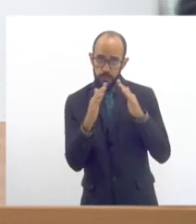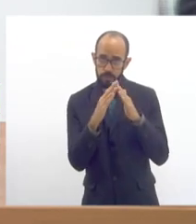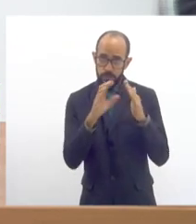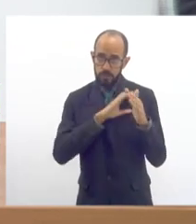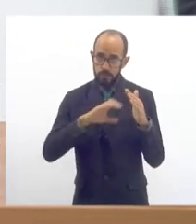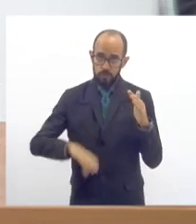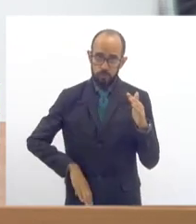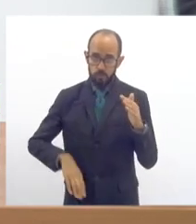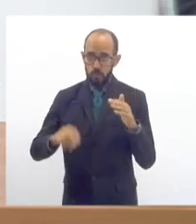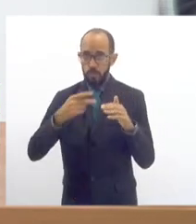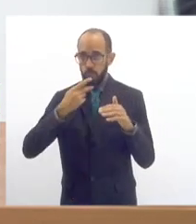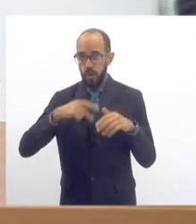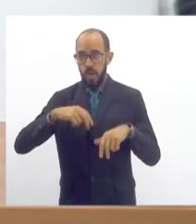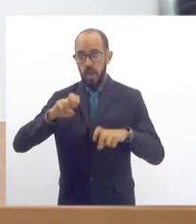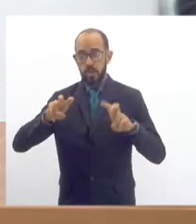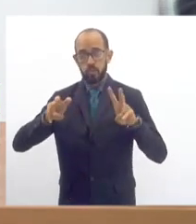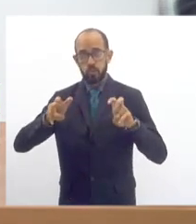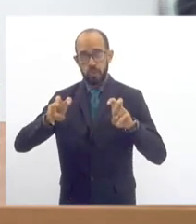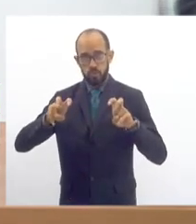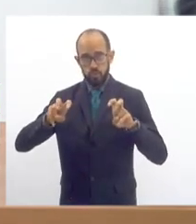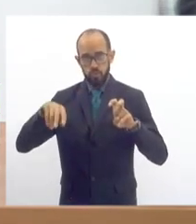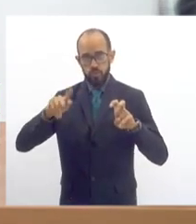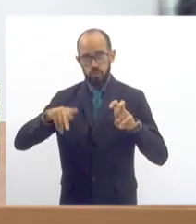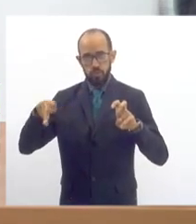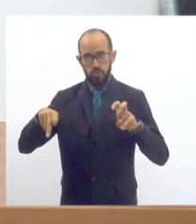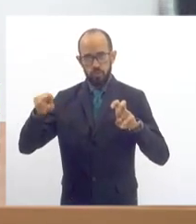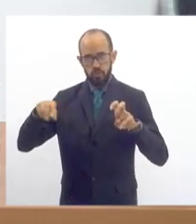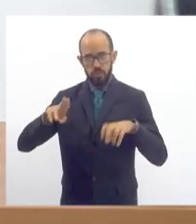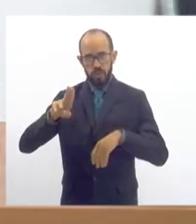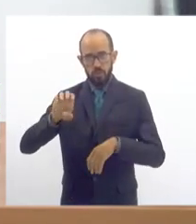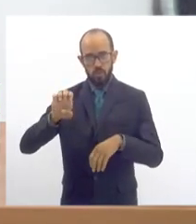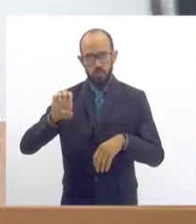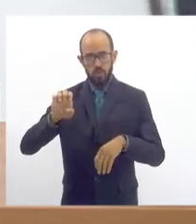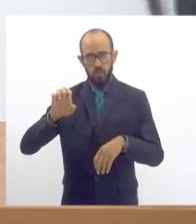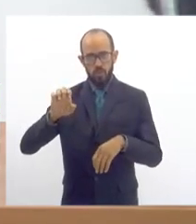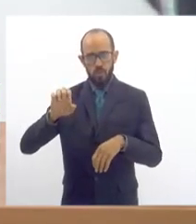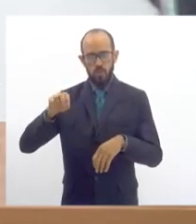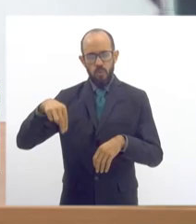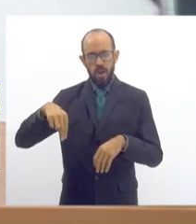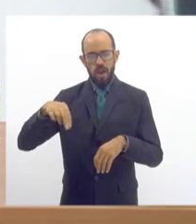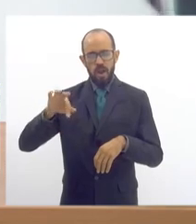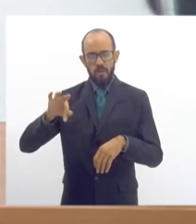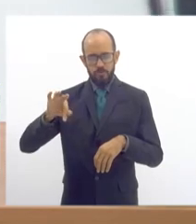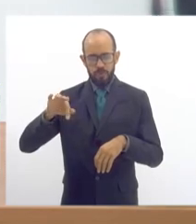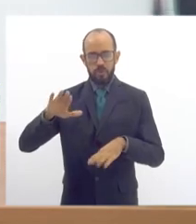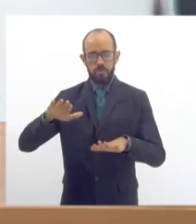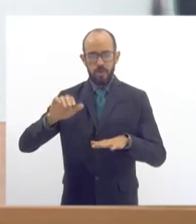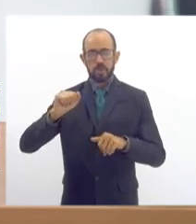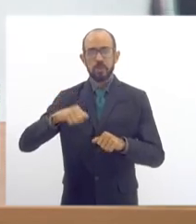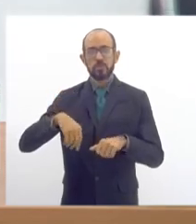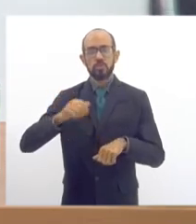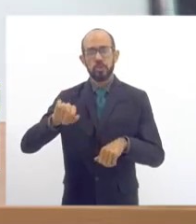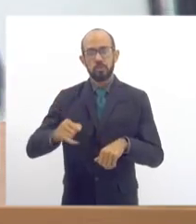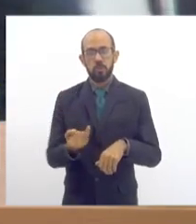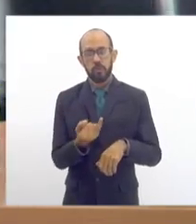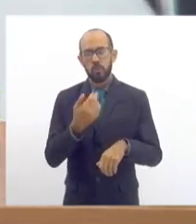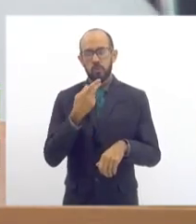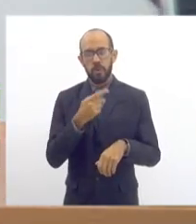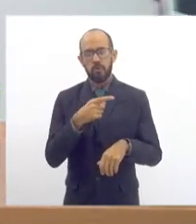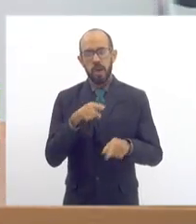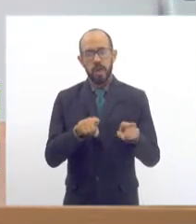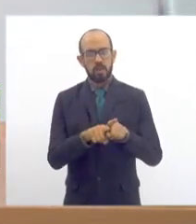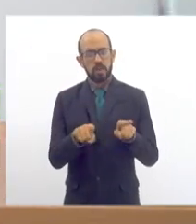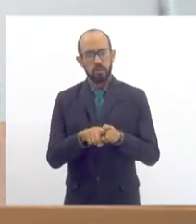os professores e servidores da UENF, mas aproveitamos também para entrar na agenda do DETRAN com o secretário da Casa